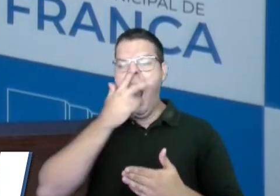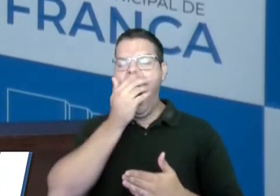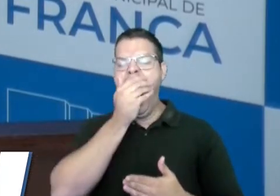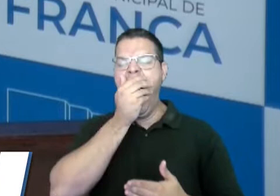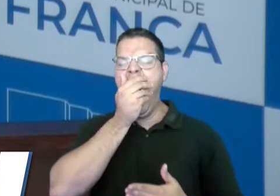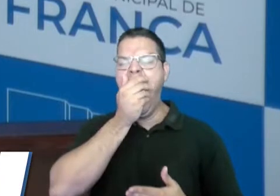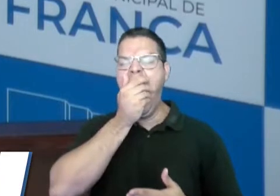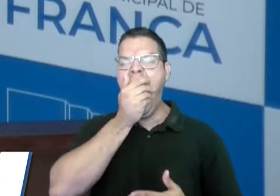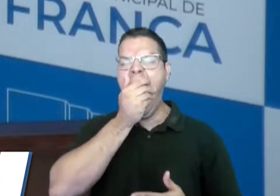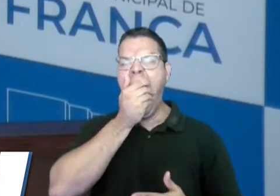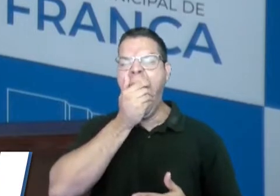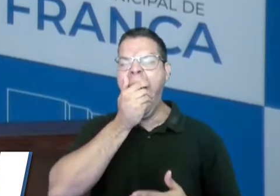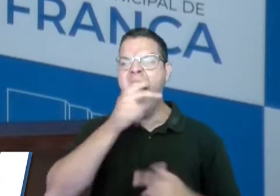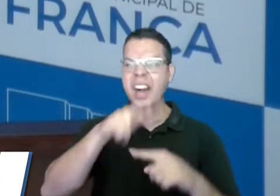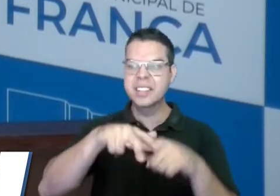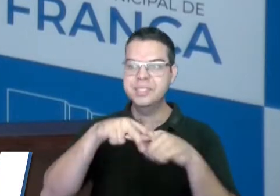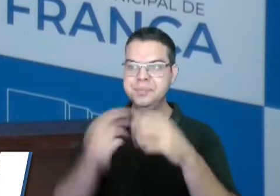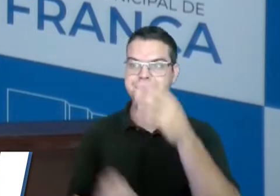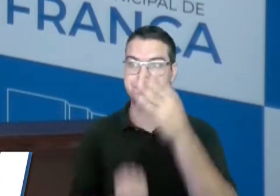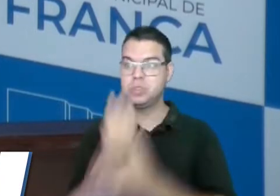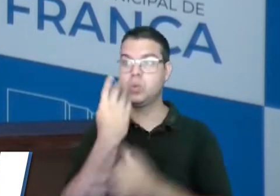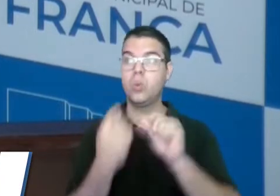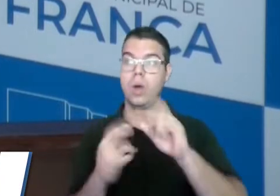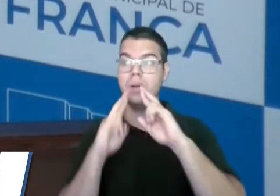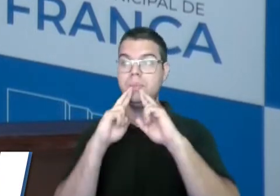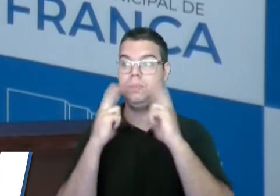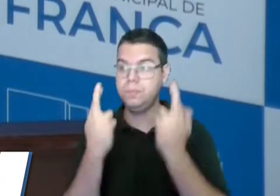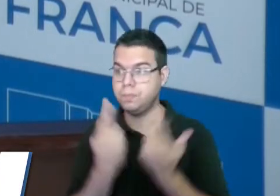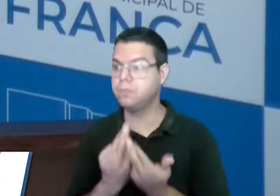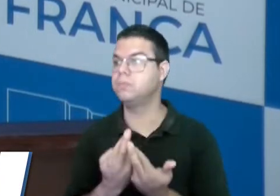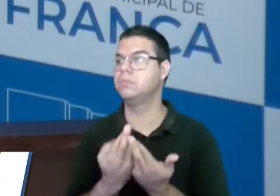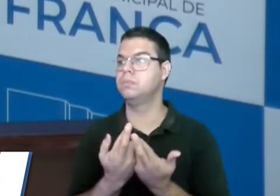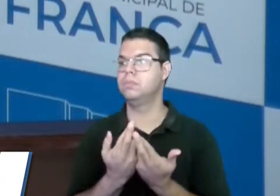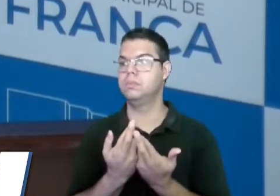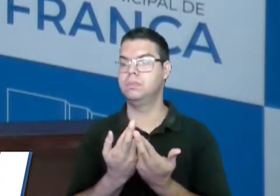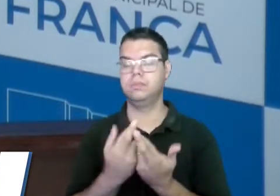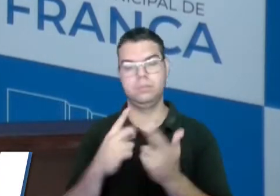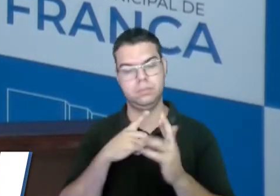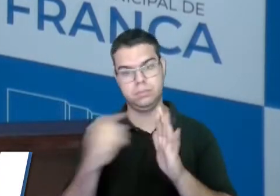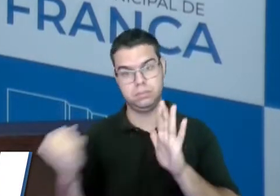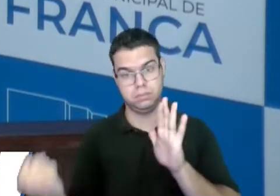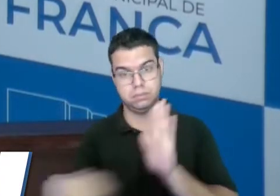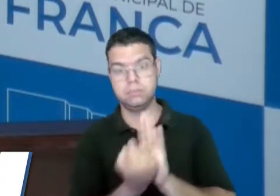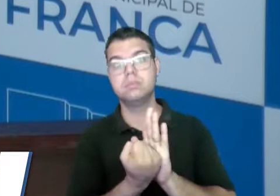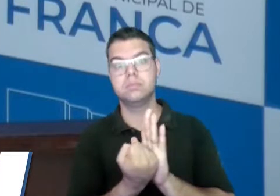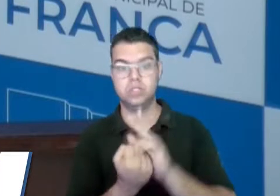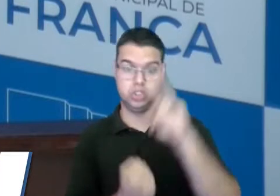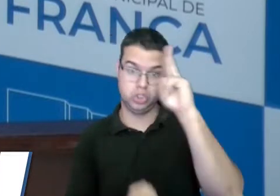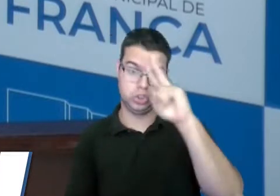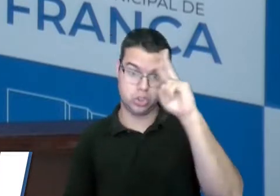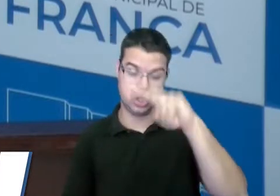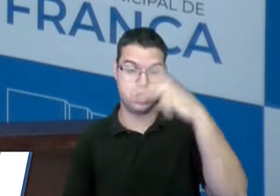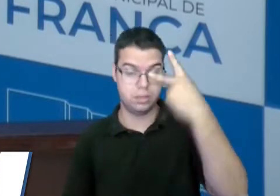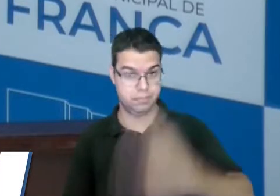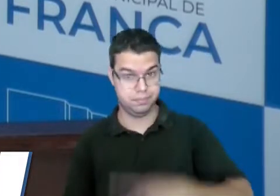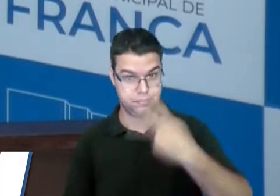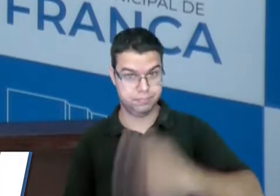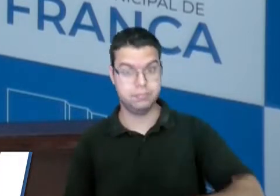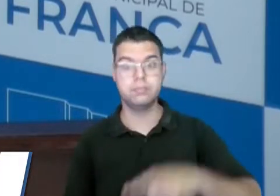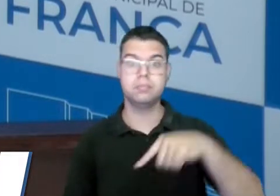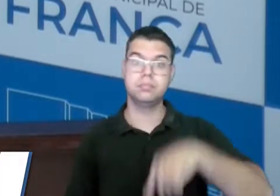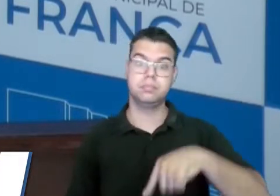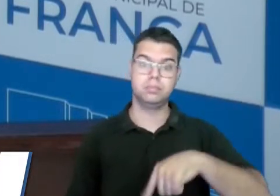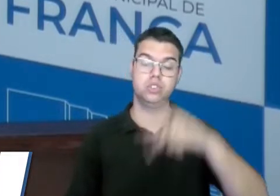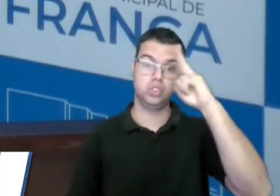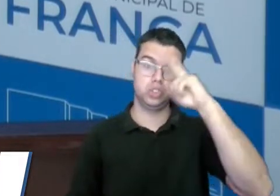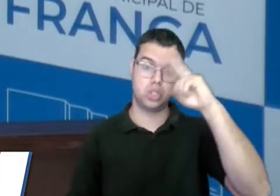nossa histórica reunião, que ficou marcada, né, na história dessa Câmara Municipal, a nossa histórica